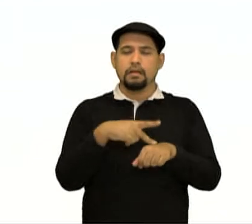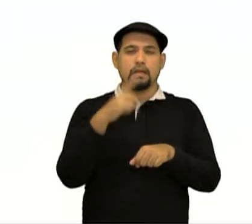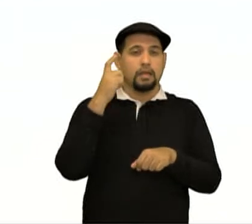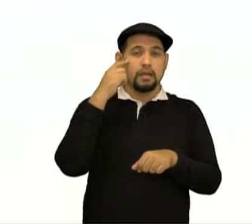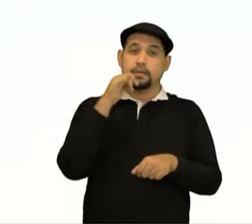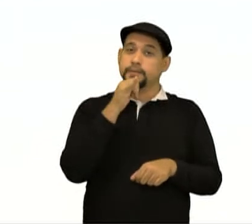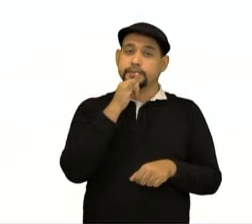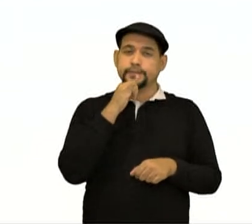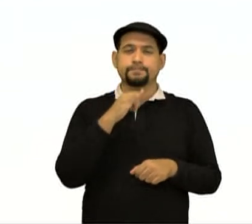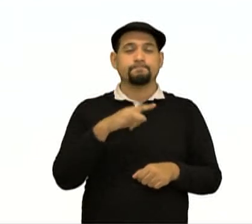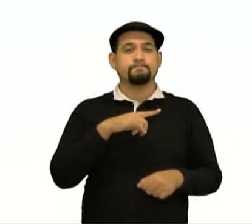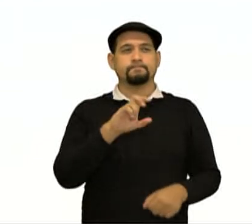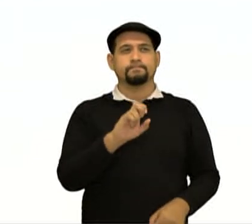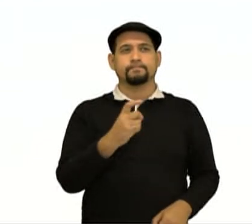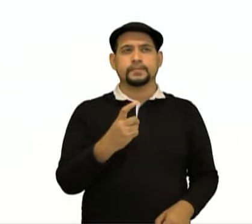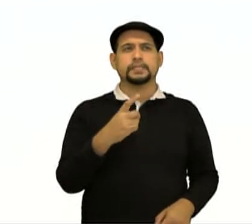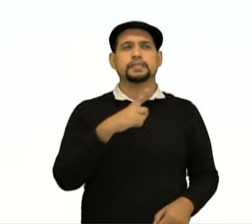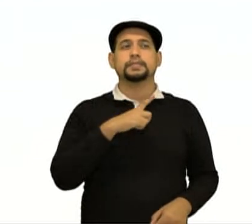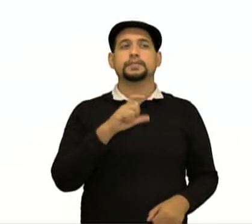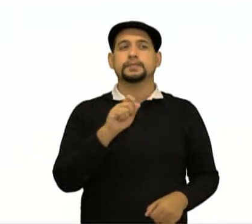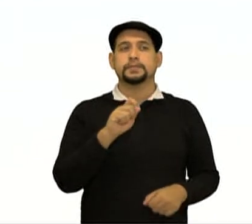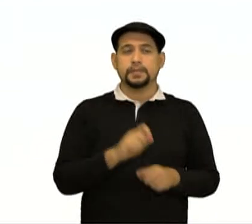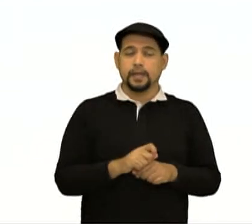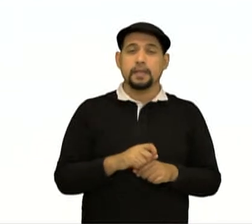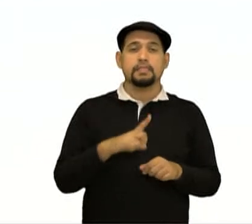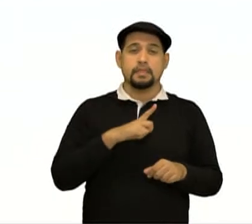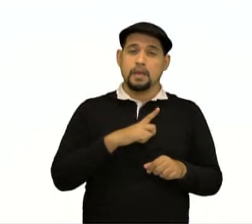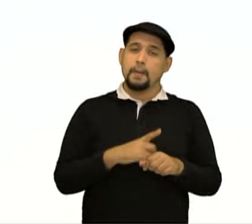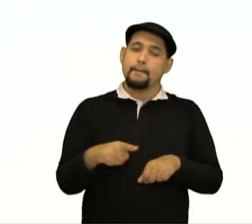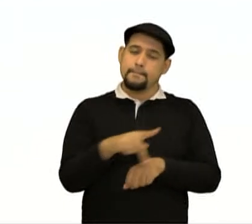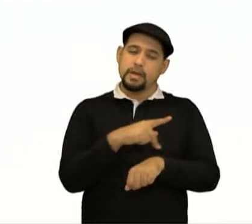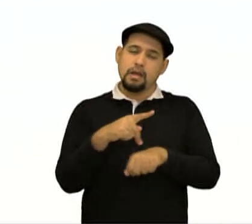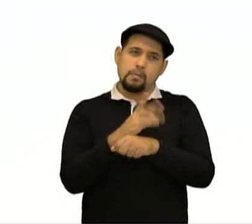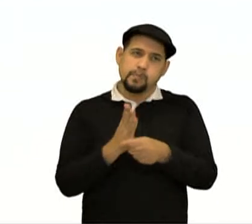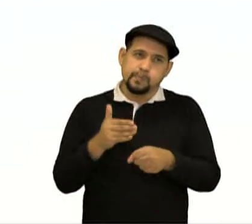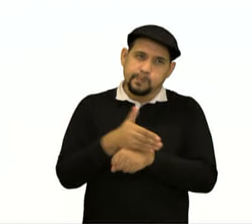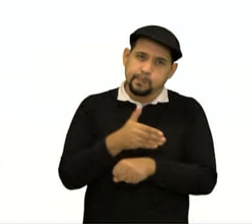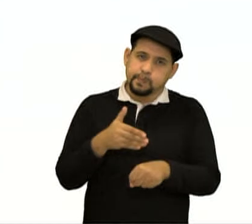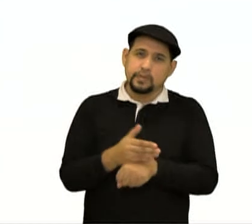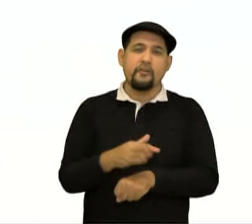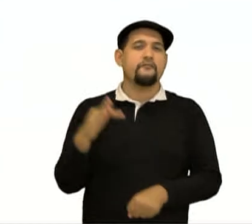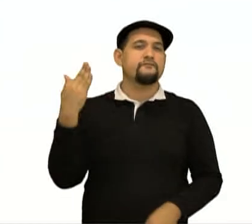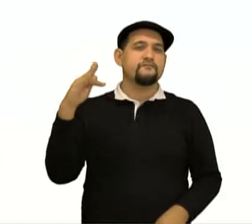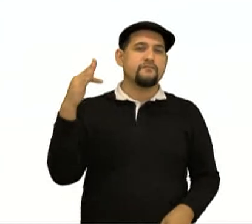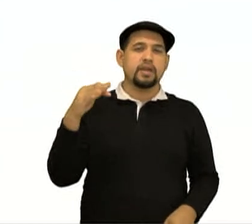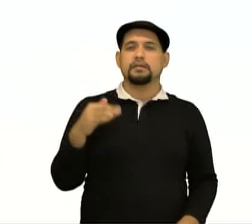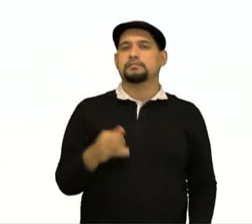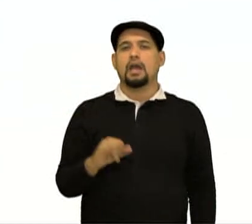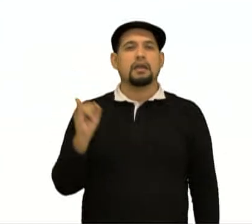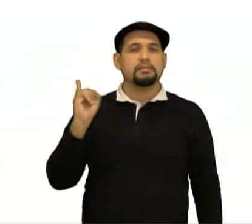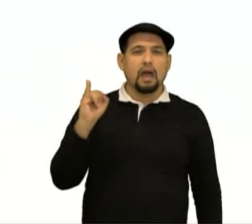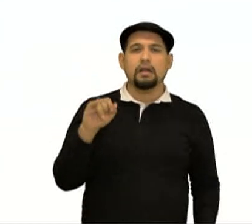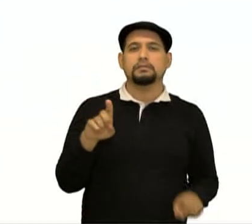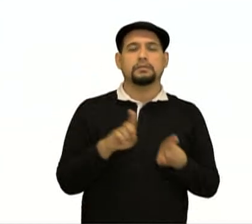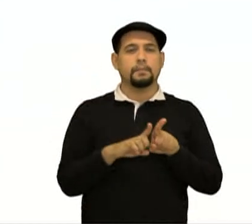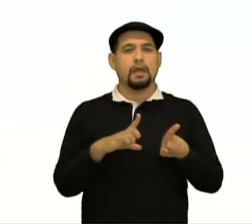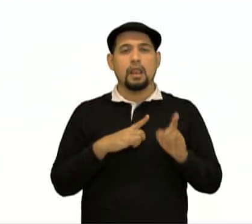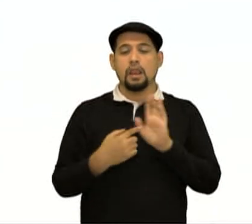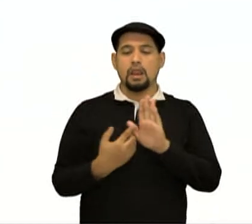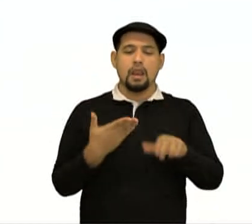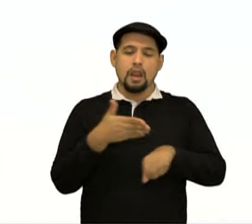você tem uma ideia então e 51 nós vamos ter mais países entrando incluindo França e Itália que podemos destacar